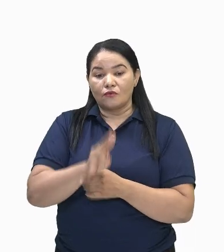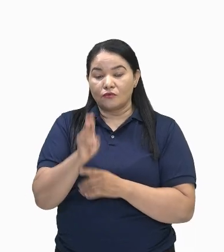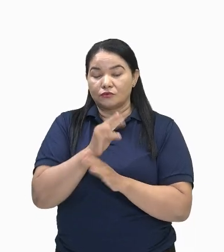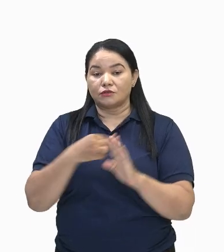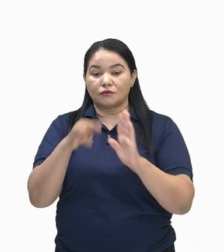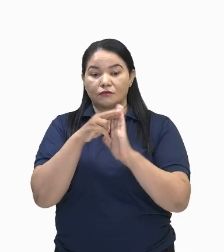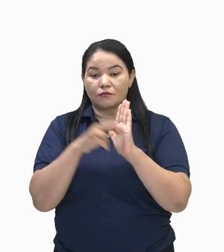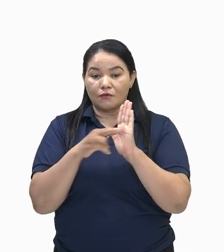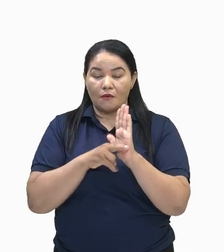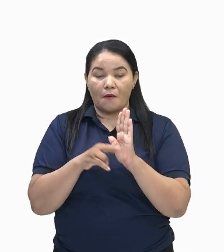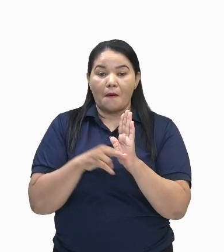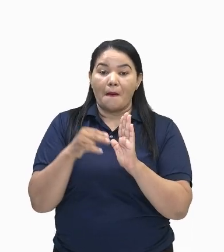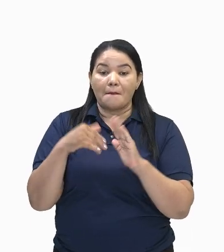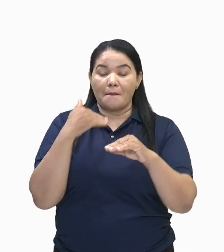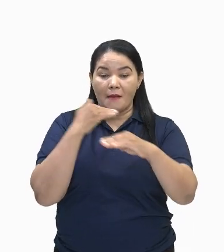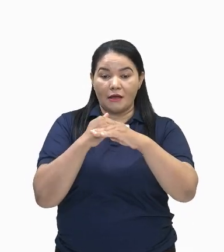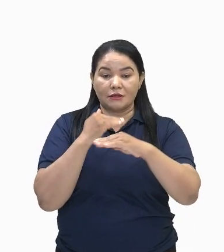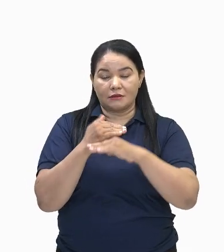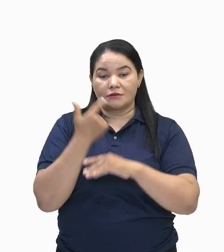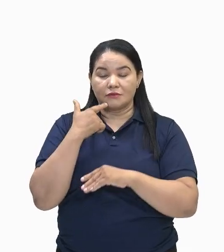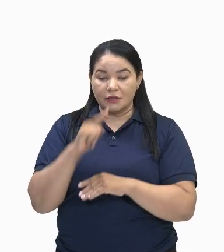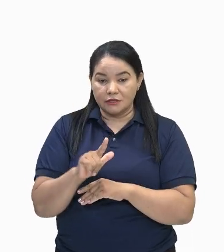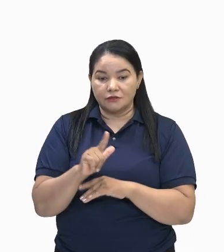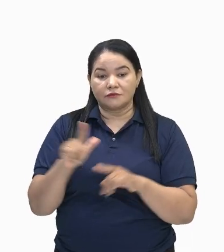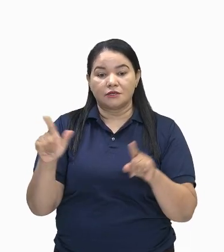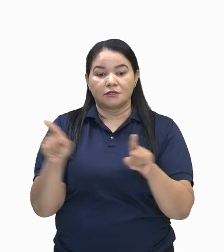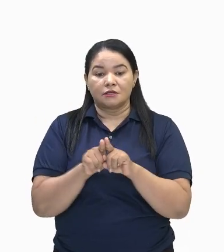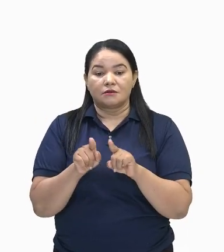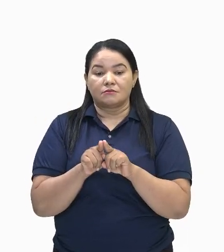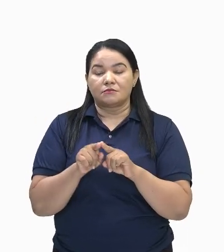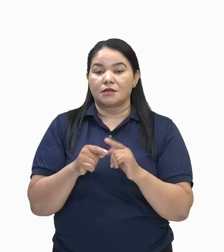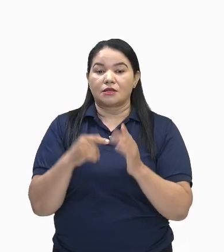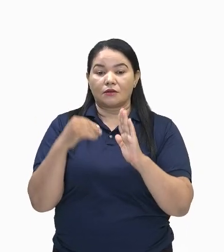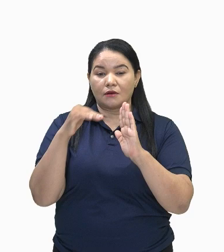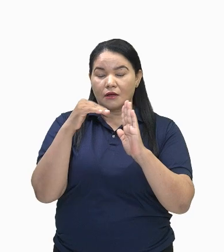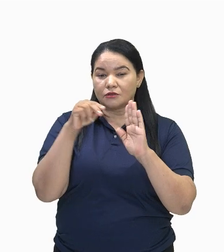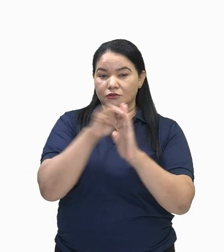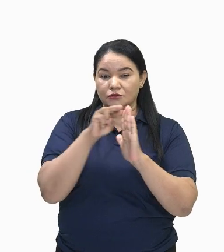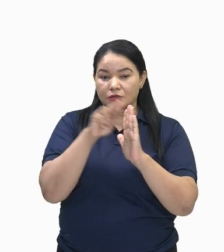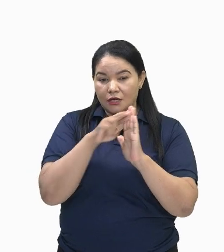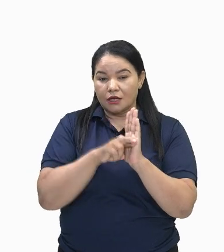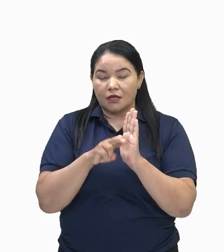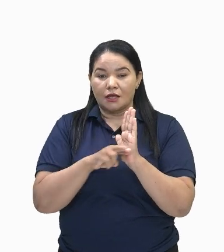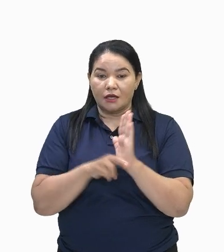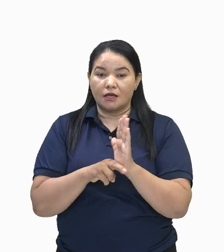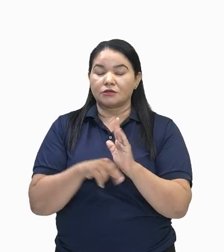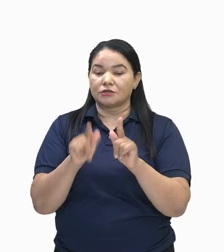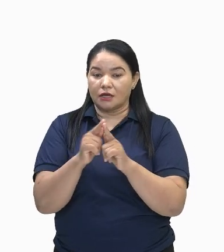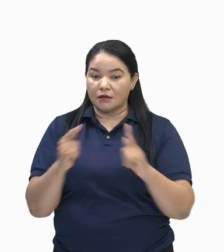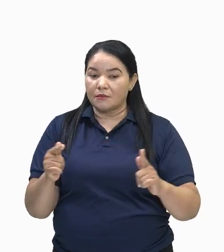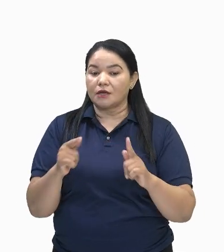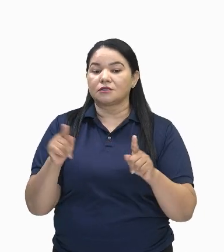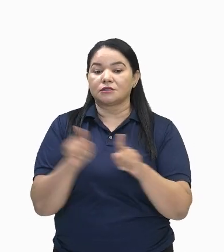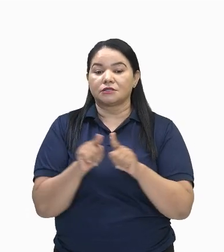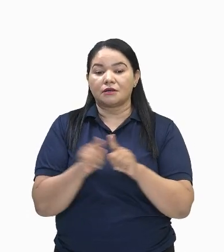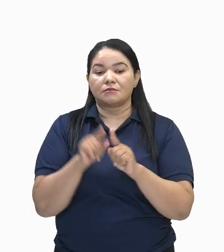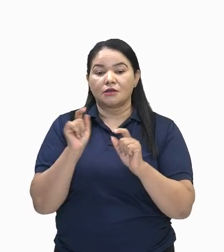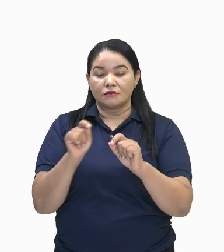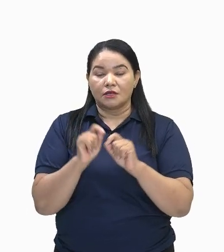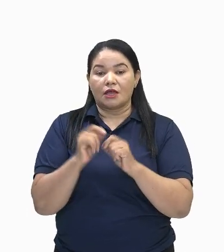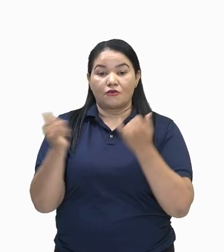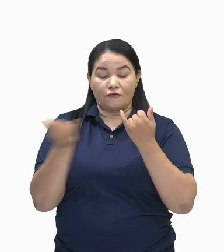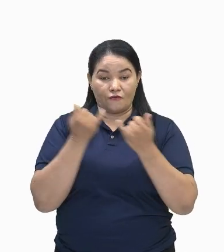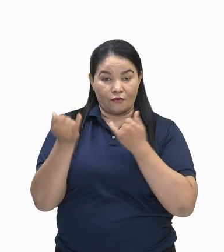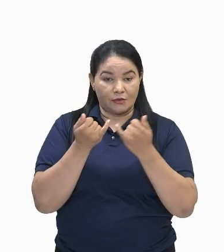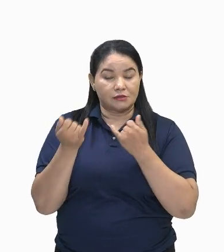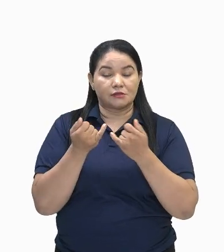padrão da língua, que é a que traz as normas gramaticais, as regras gramaticais, prevalência da